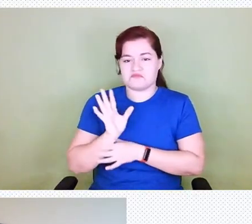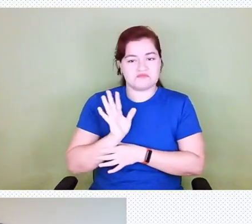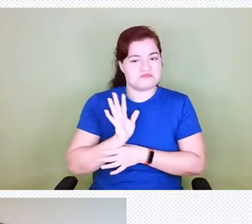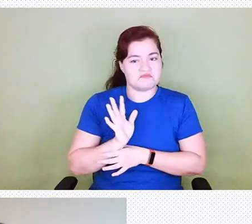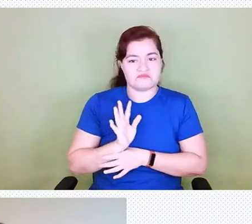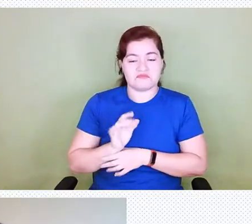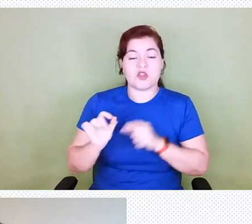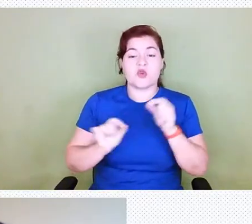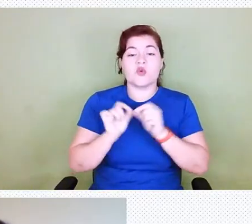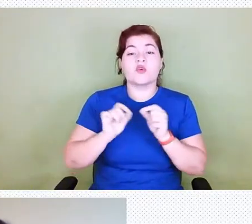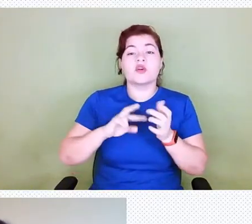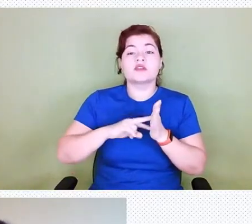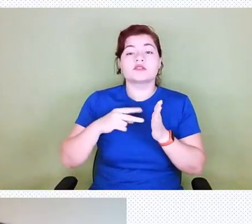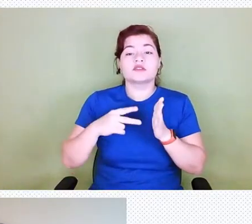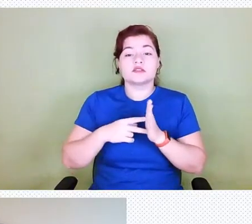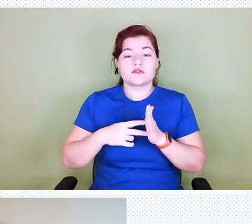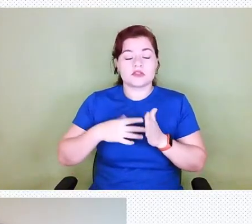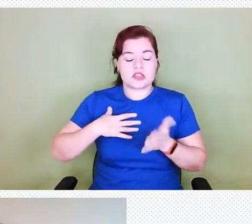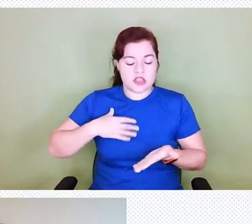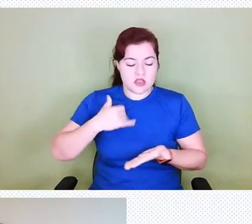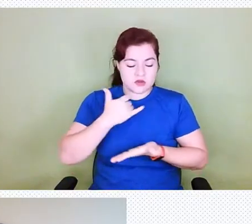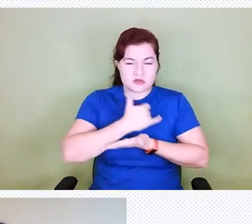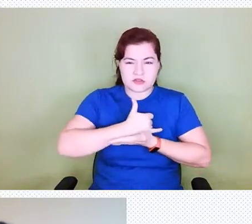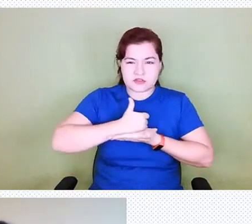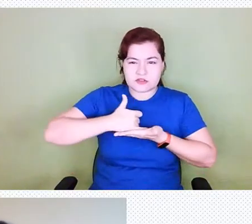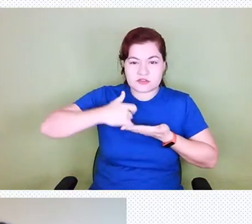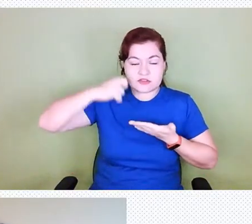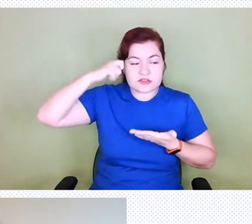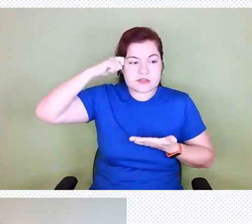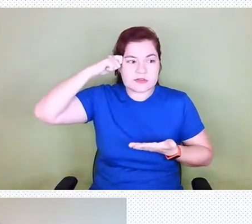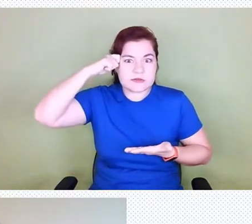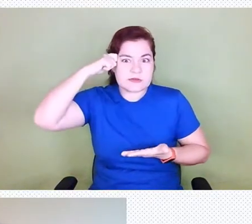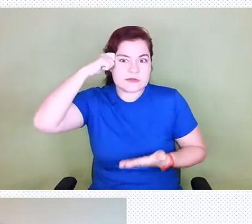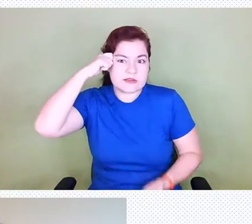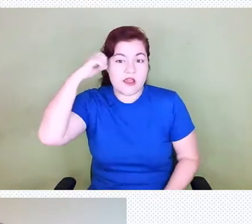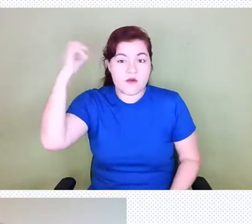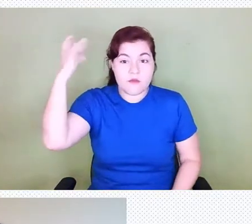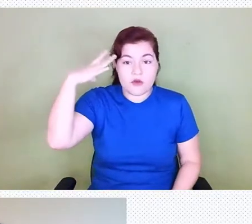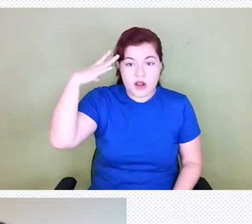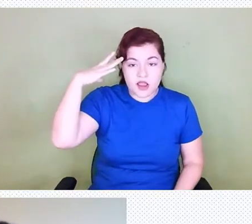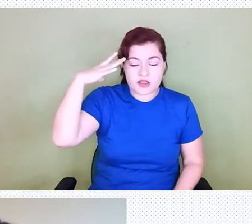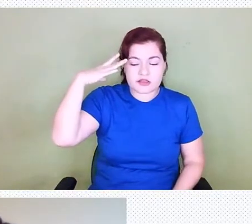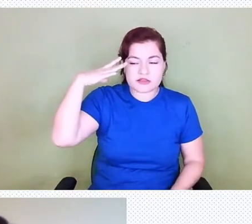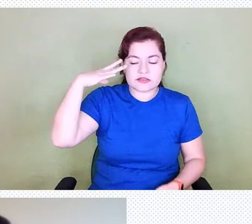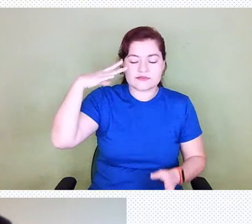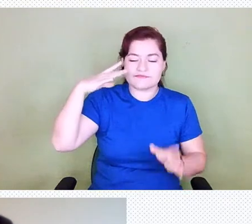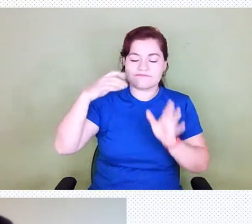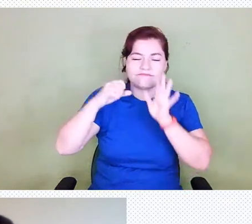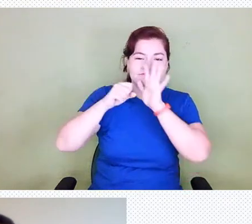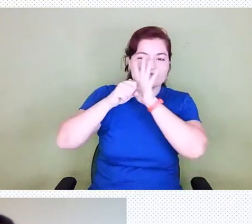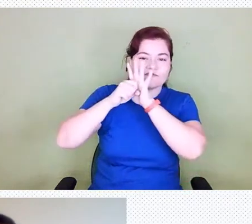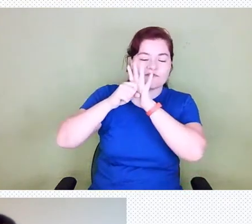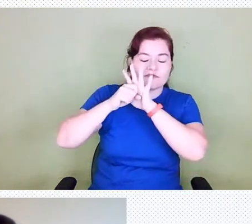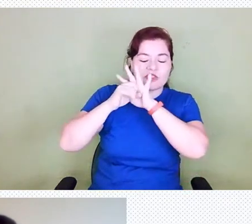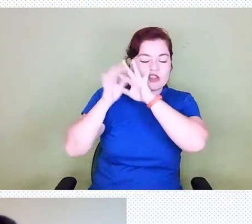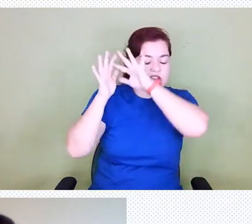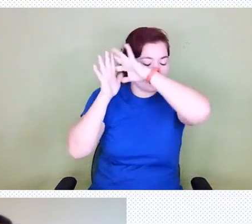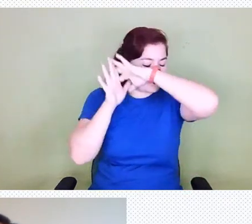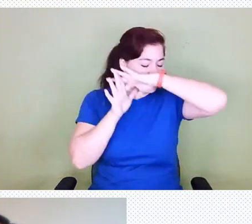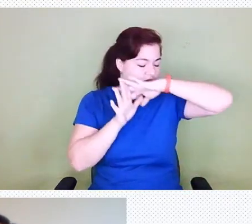morais, principalmente, sufoquem a palavra, que são os espinhos, né? E não torne essa